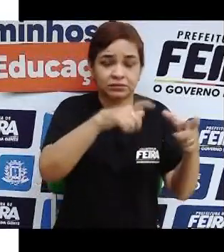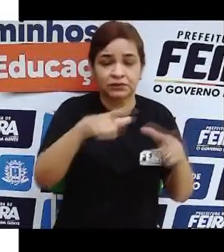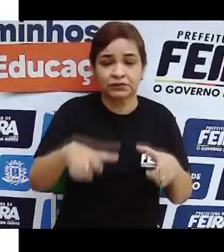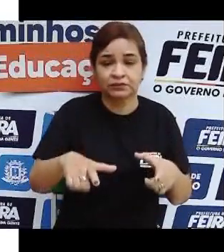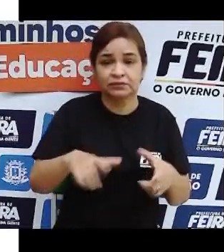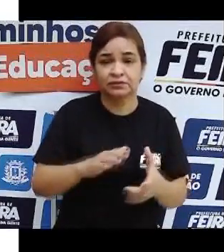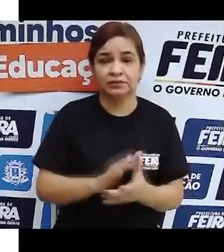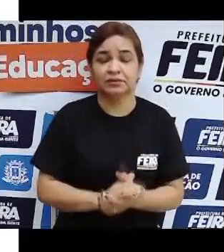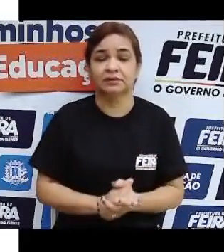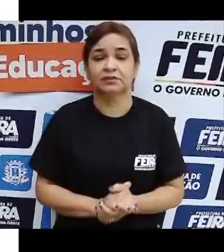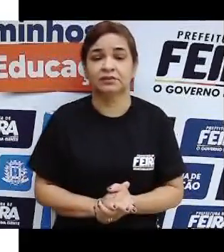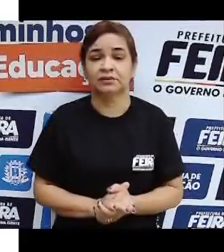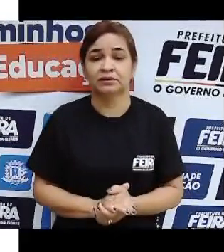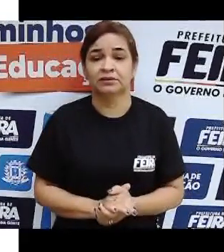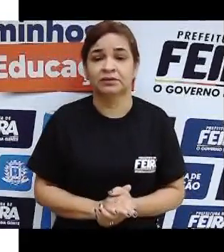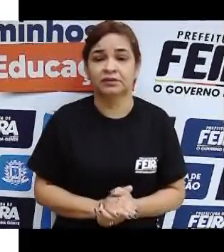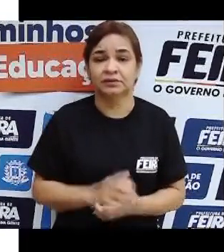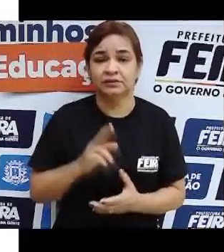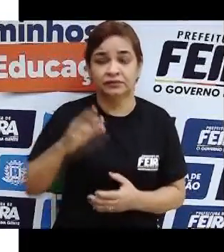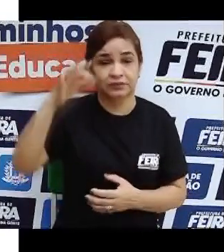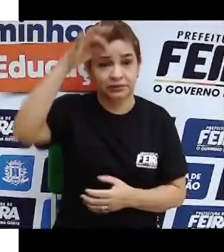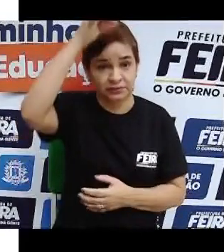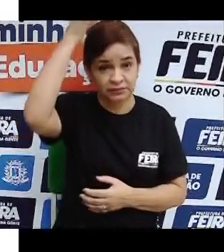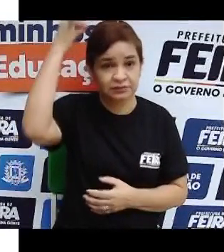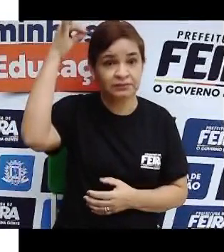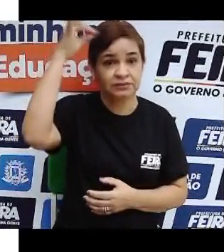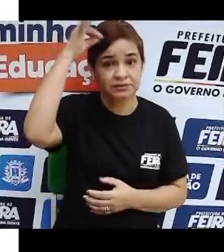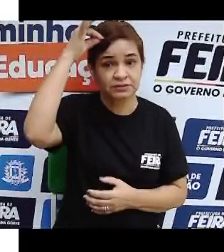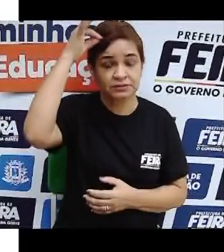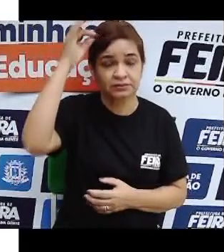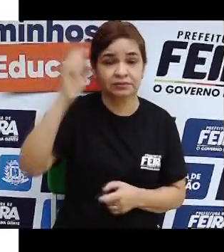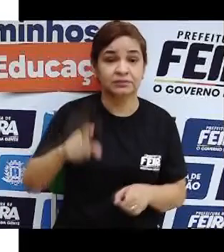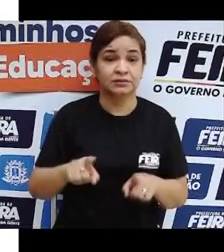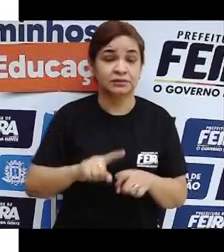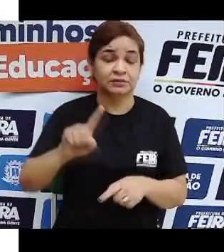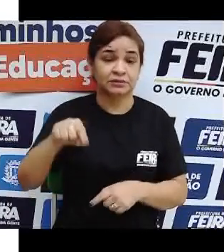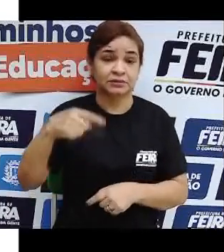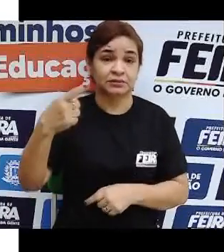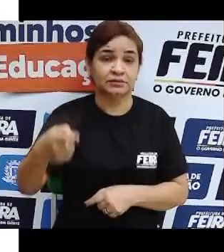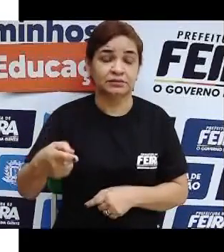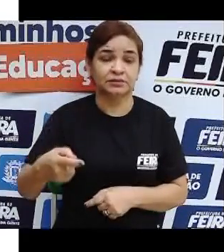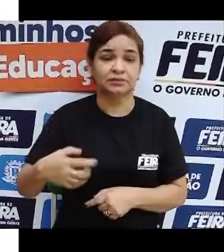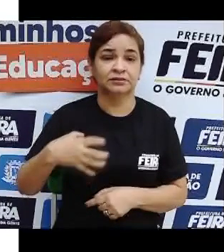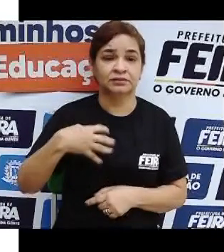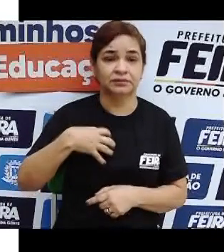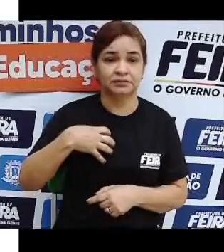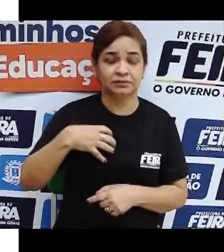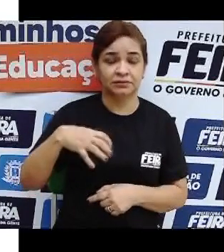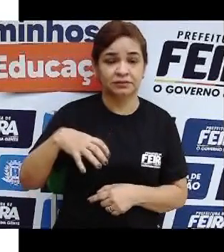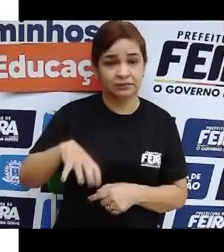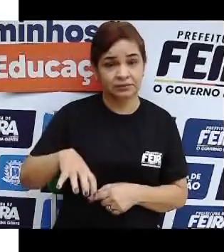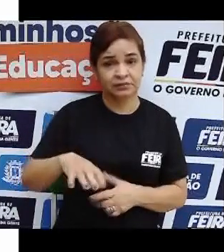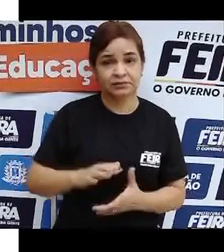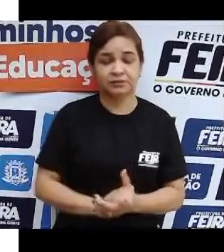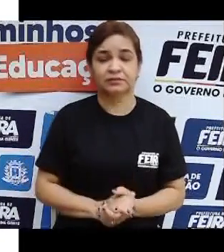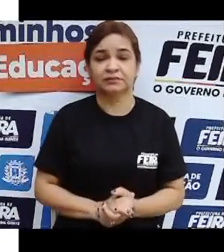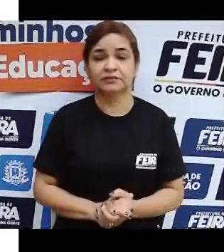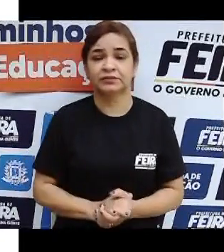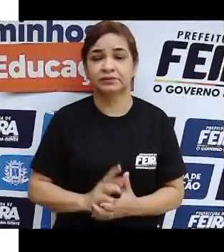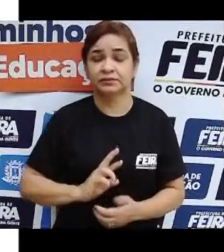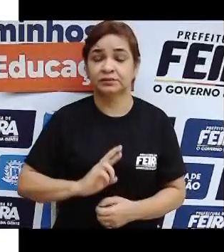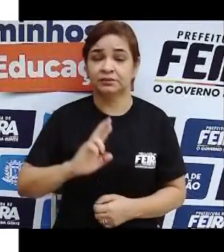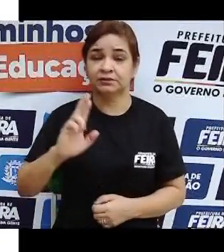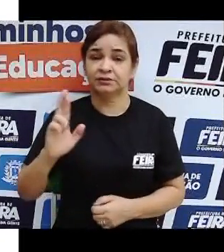de Bom Jesus, além das festas do Recôncavo Baiano e de Salvador, que ganhou ainda mais força como polo de turismo religioso com